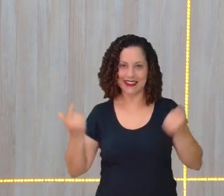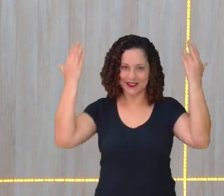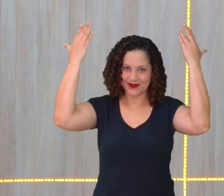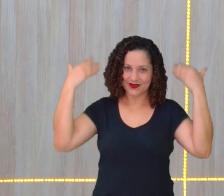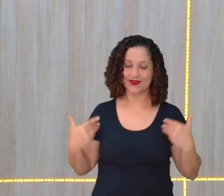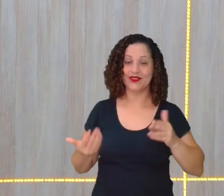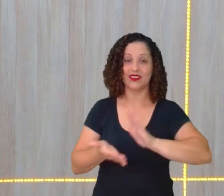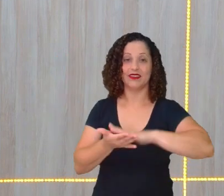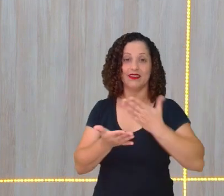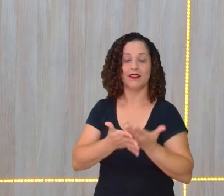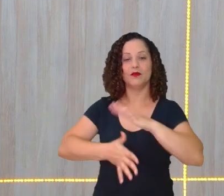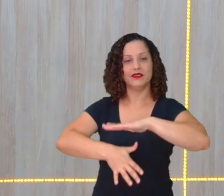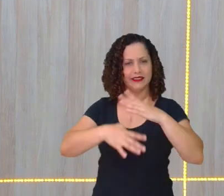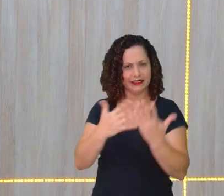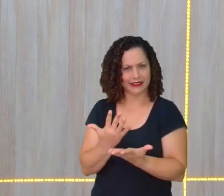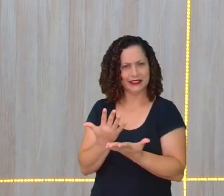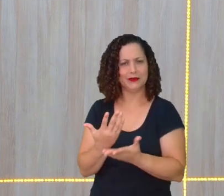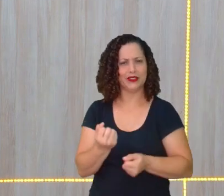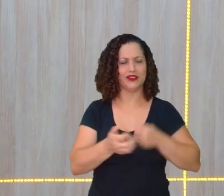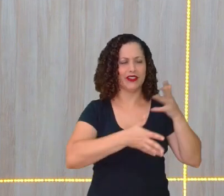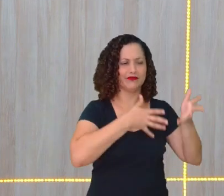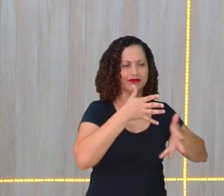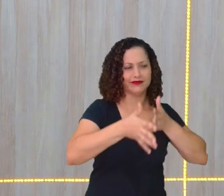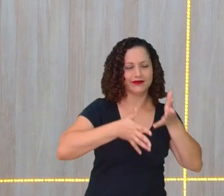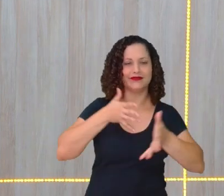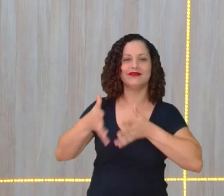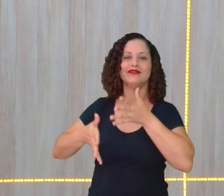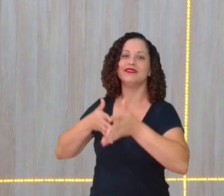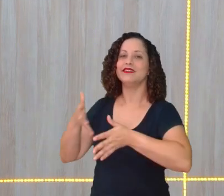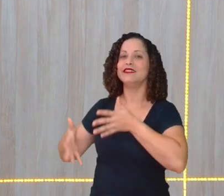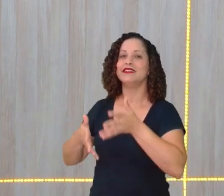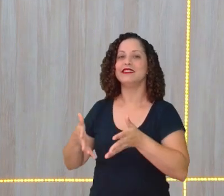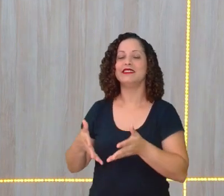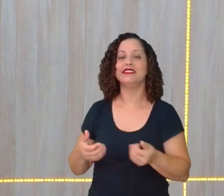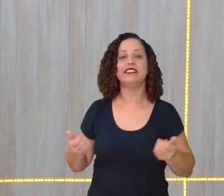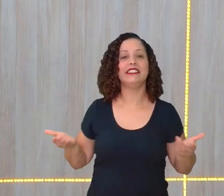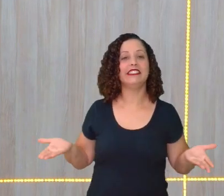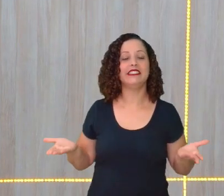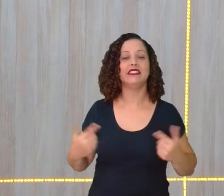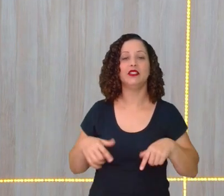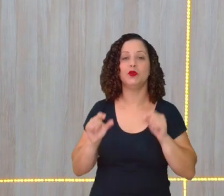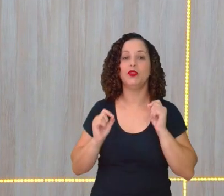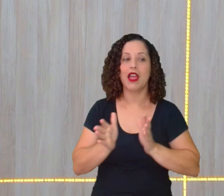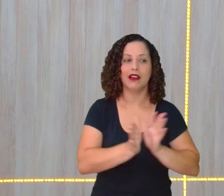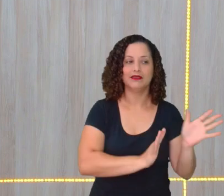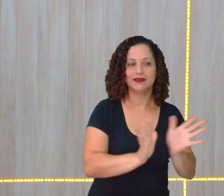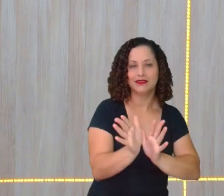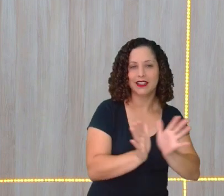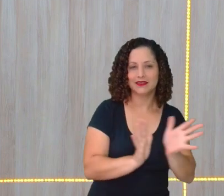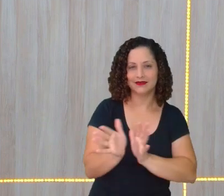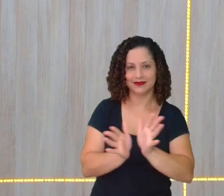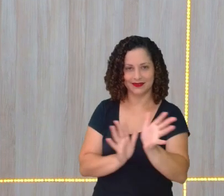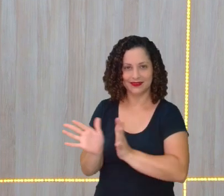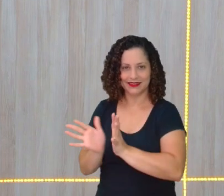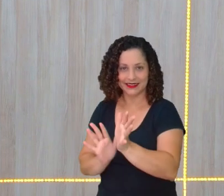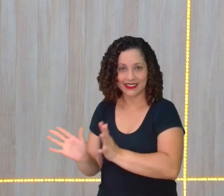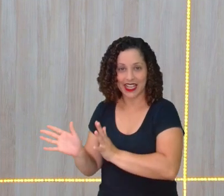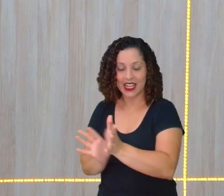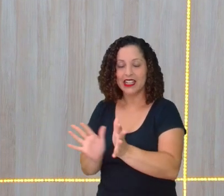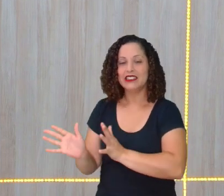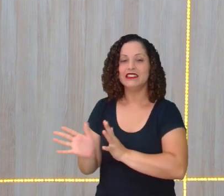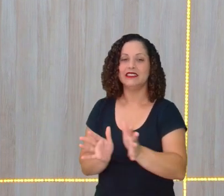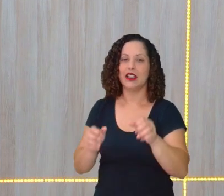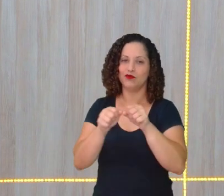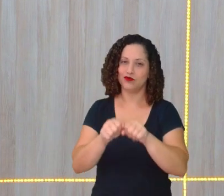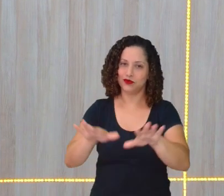ajudando, né, na interpretação de Libras, ok? Que favorece demais, né? Veicula